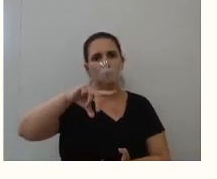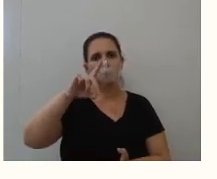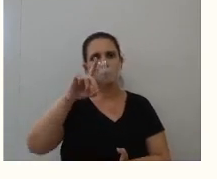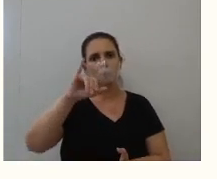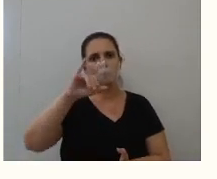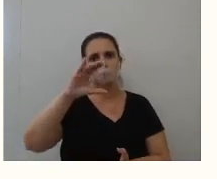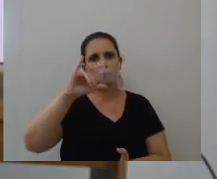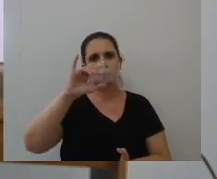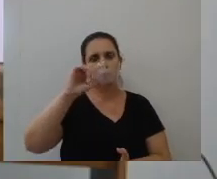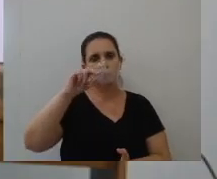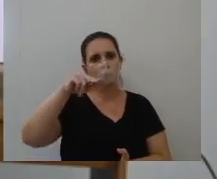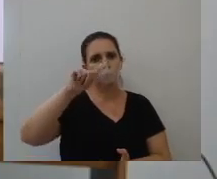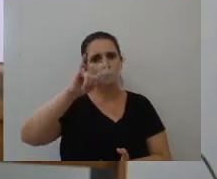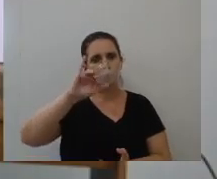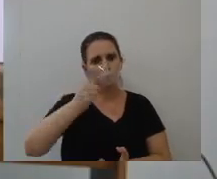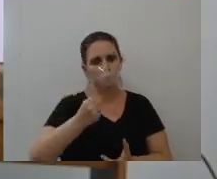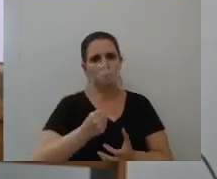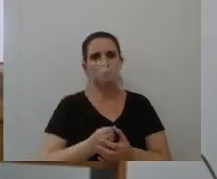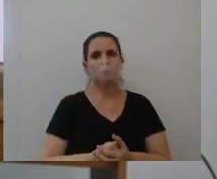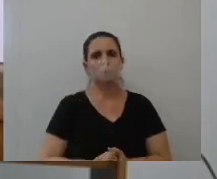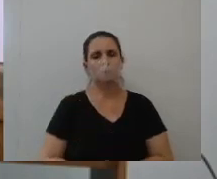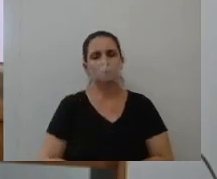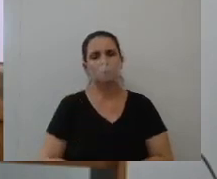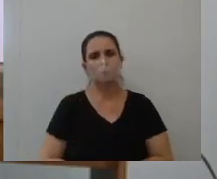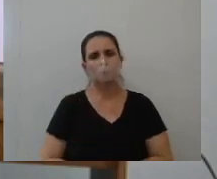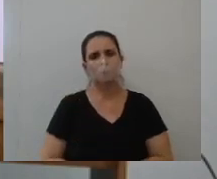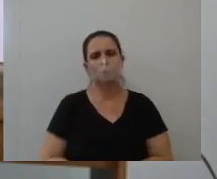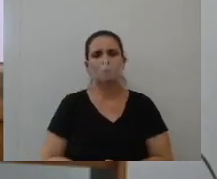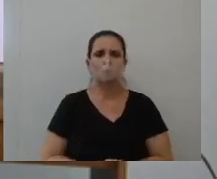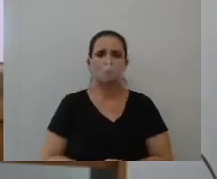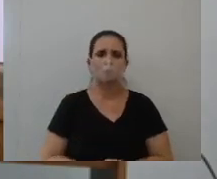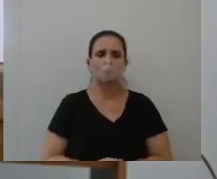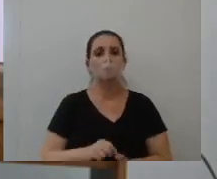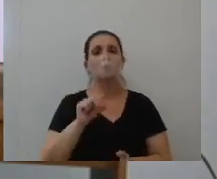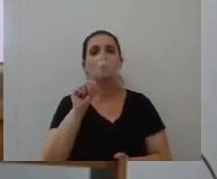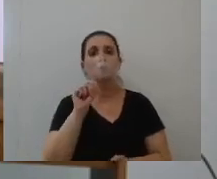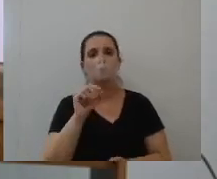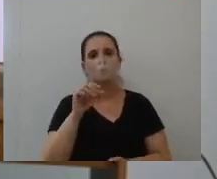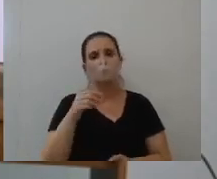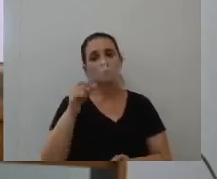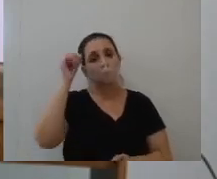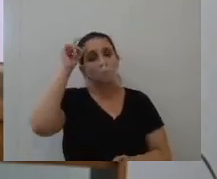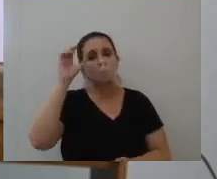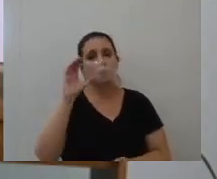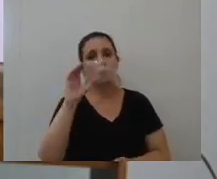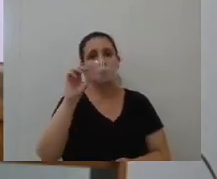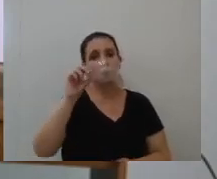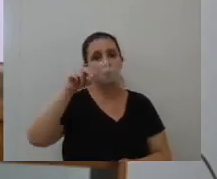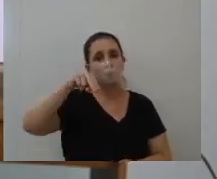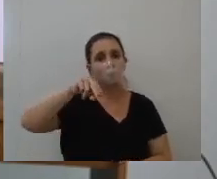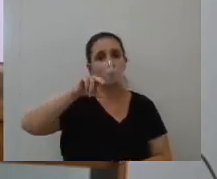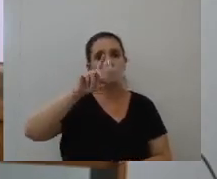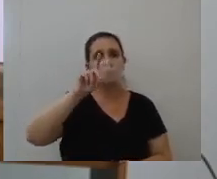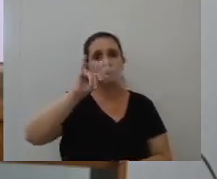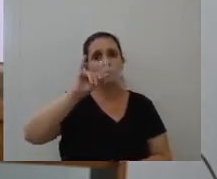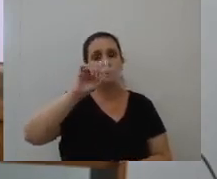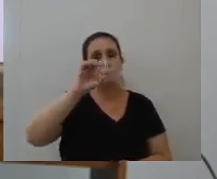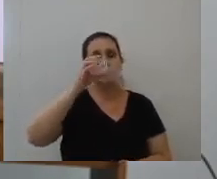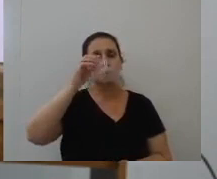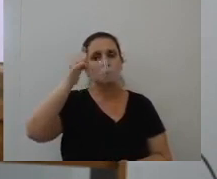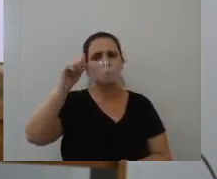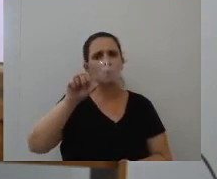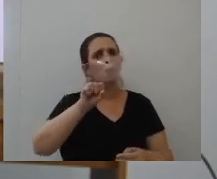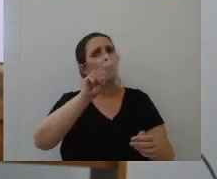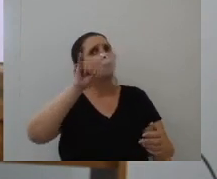condicionais. Como o próprio nome diz, né, gente? Indicam ideia de condição,